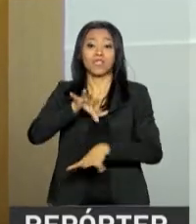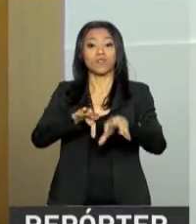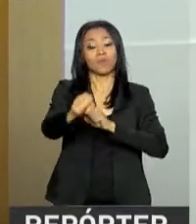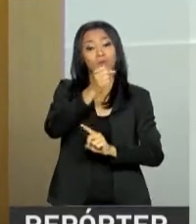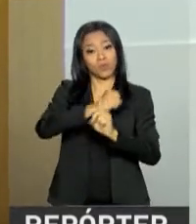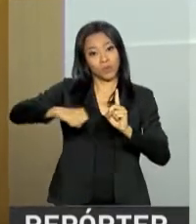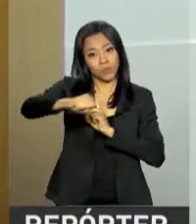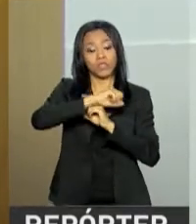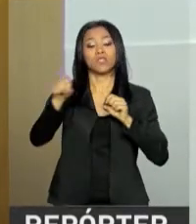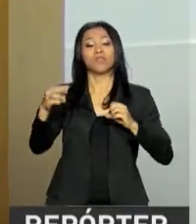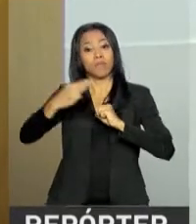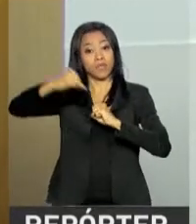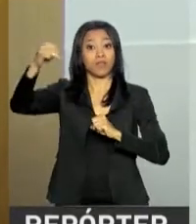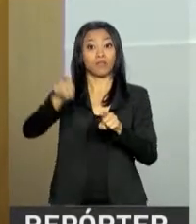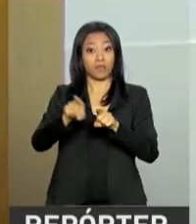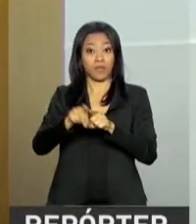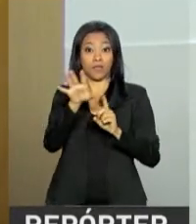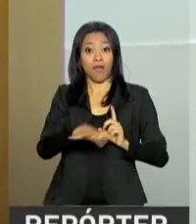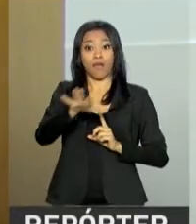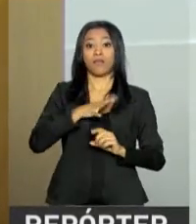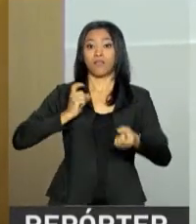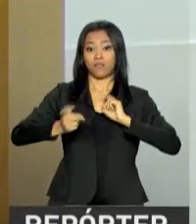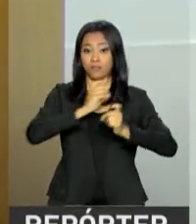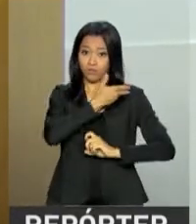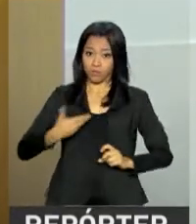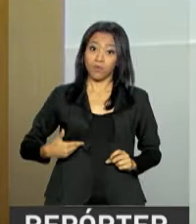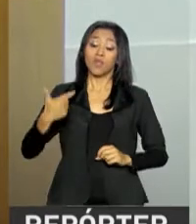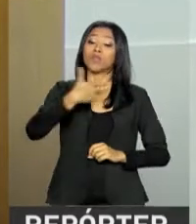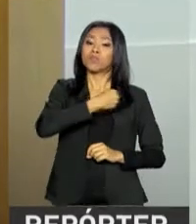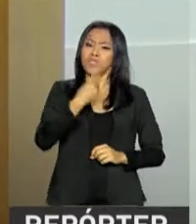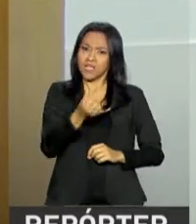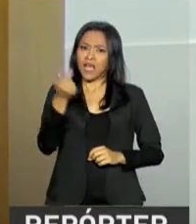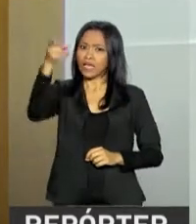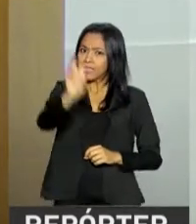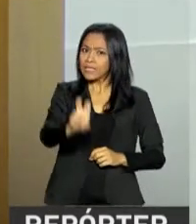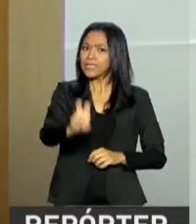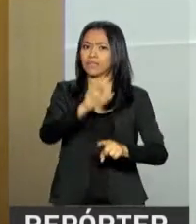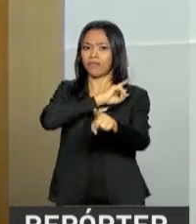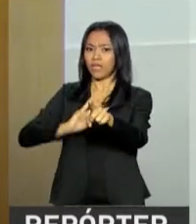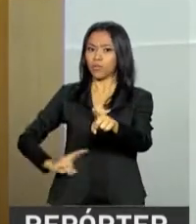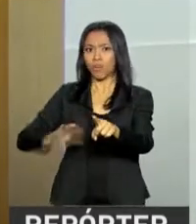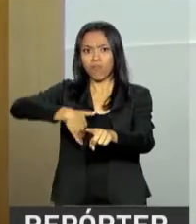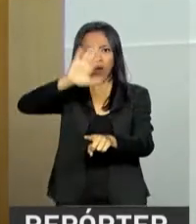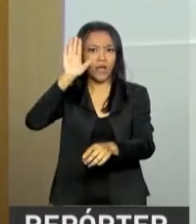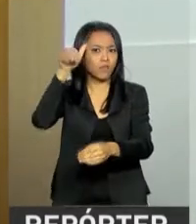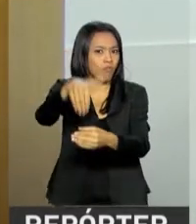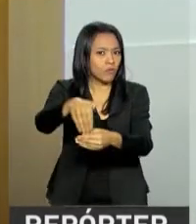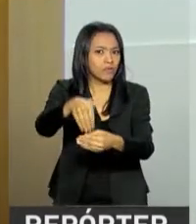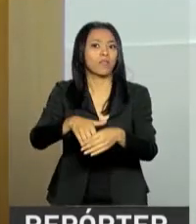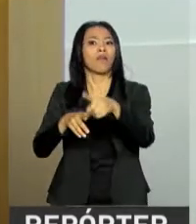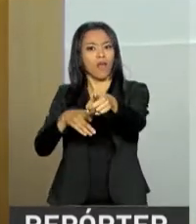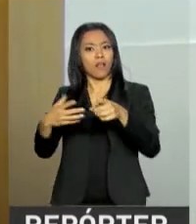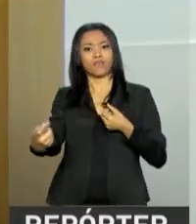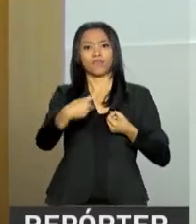administração pública. Nas eleições municipais de 2016, Marielle foi a quinta vereadora com o maior número de votos. Ela era filiada